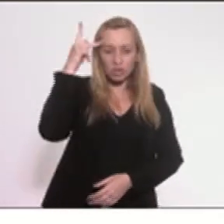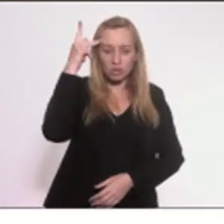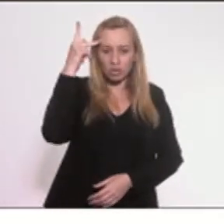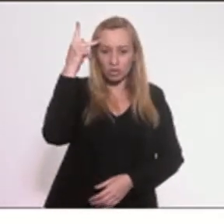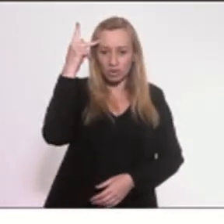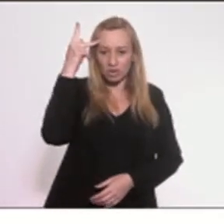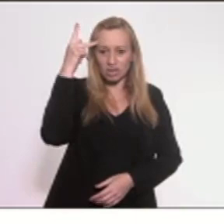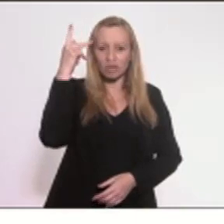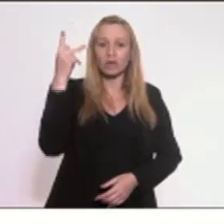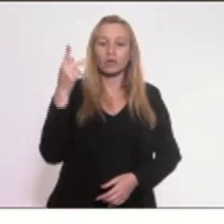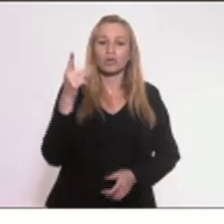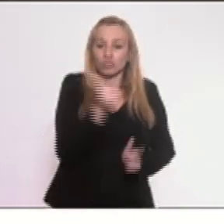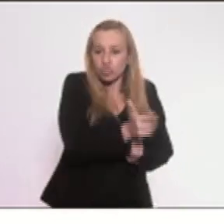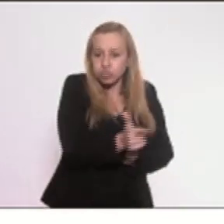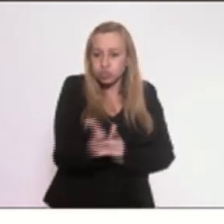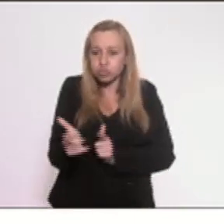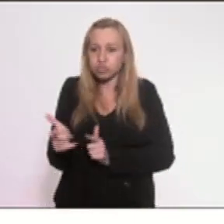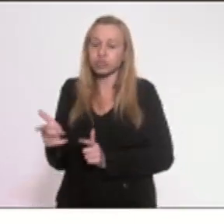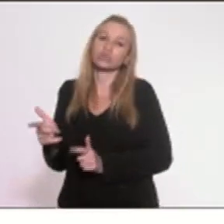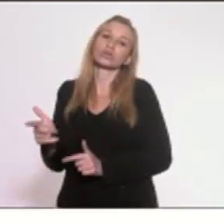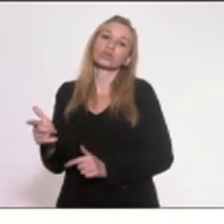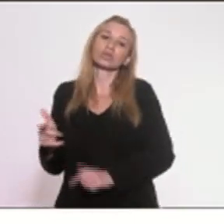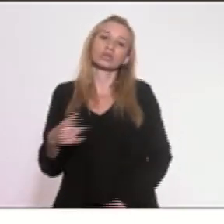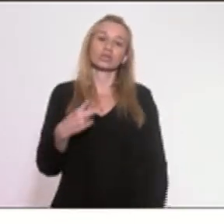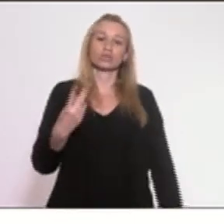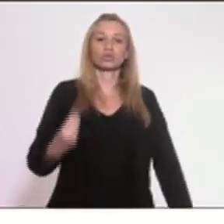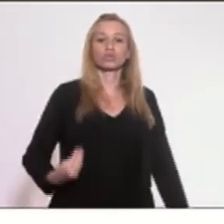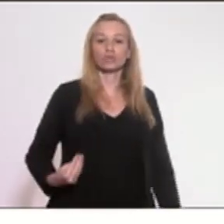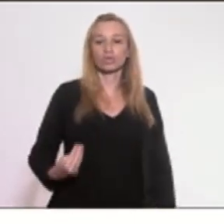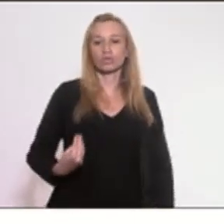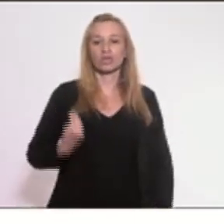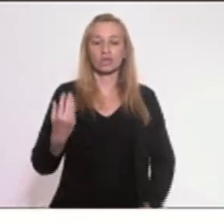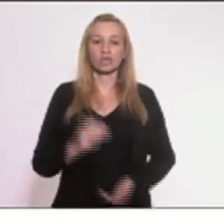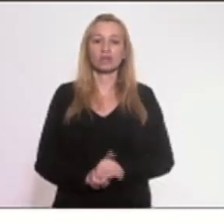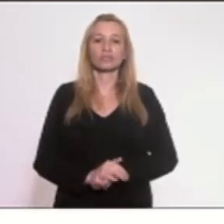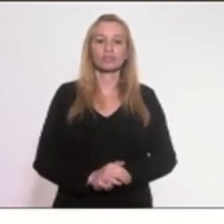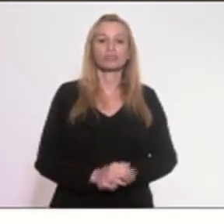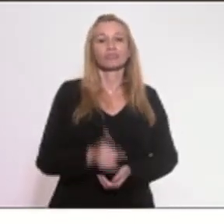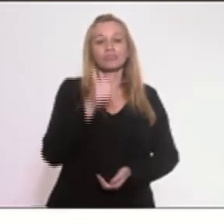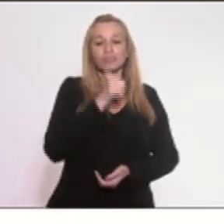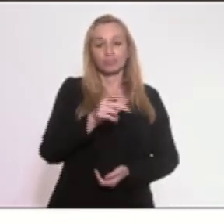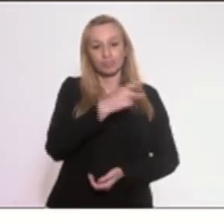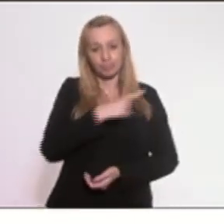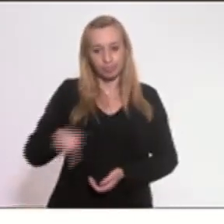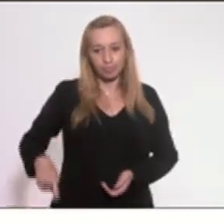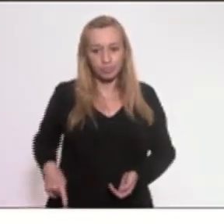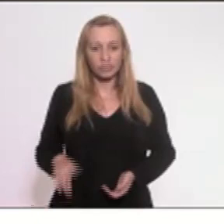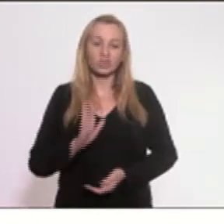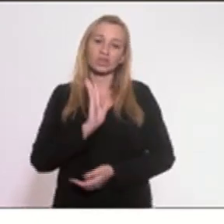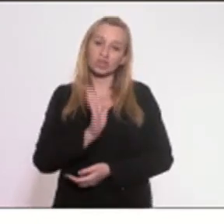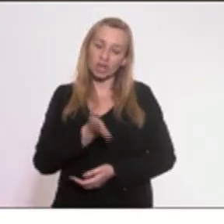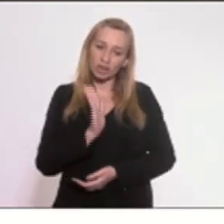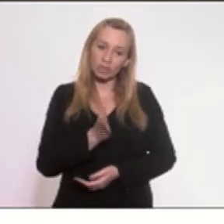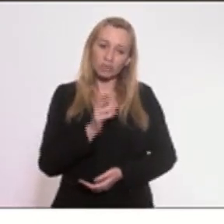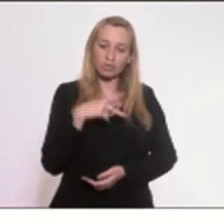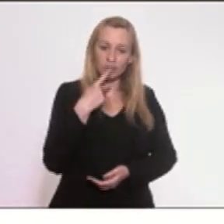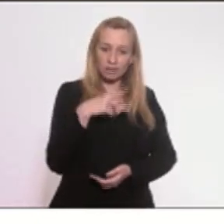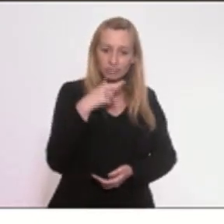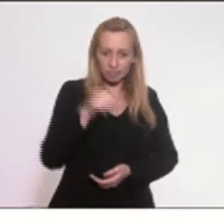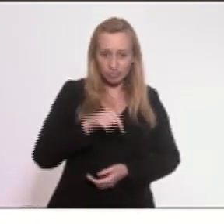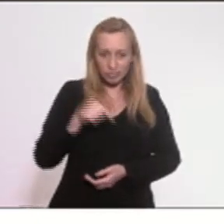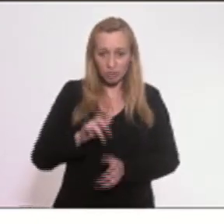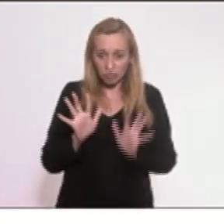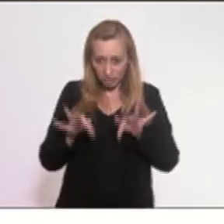massacre concreto e aterrorizante nas suas vidas. E, senhora presidenta, já vou caminhando aqui